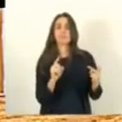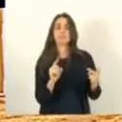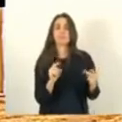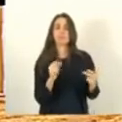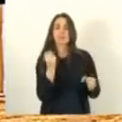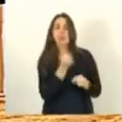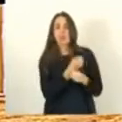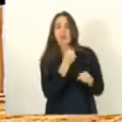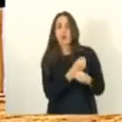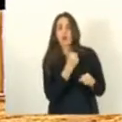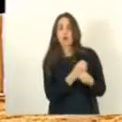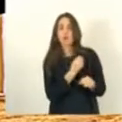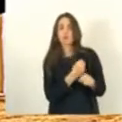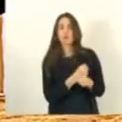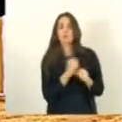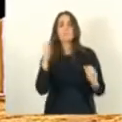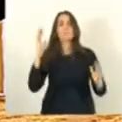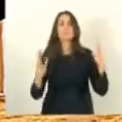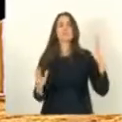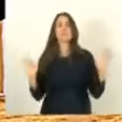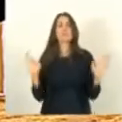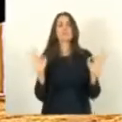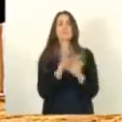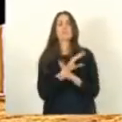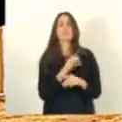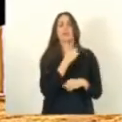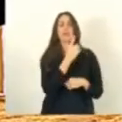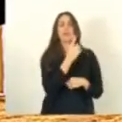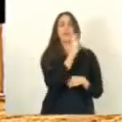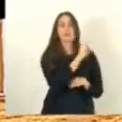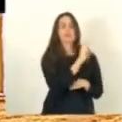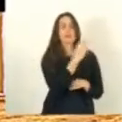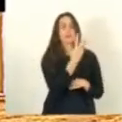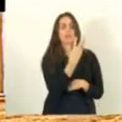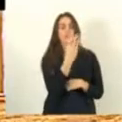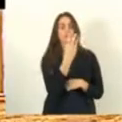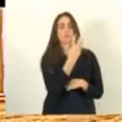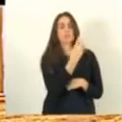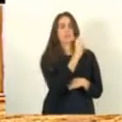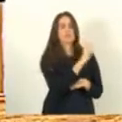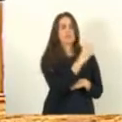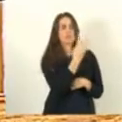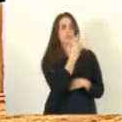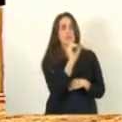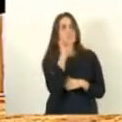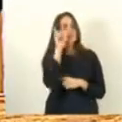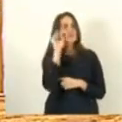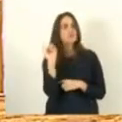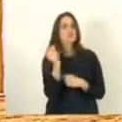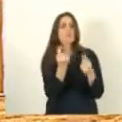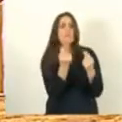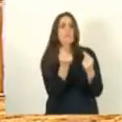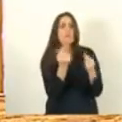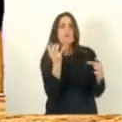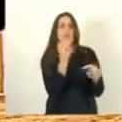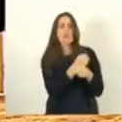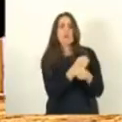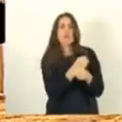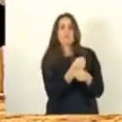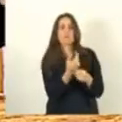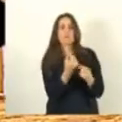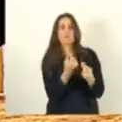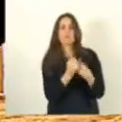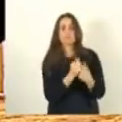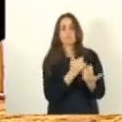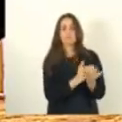que a obra, o prazo de conclusão é de 540 dias e o valor da obra. Essa